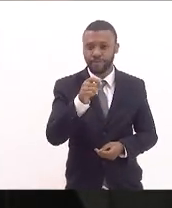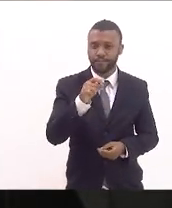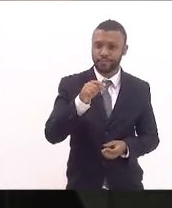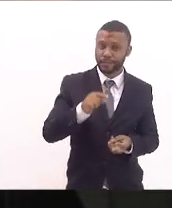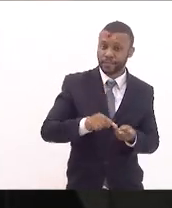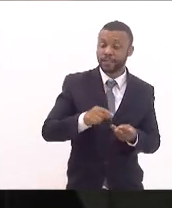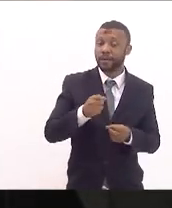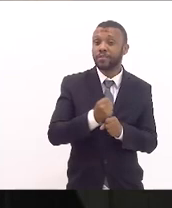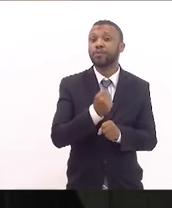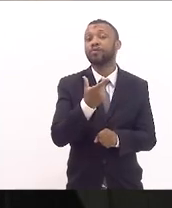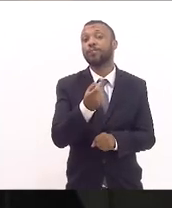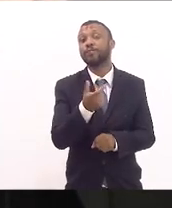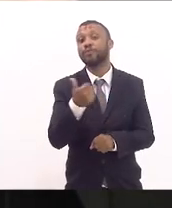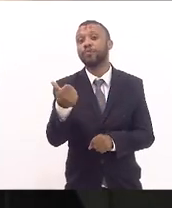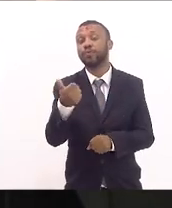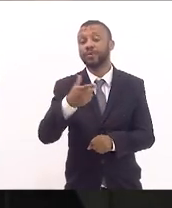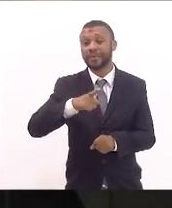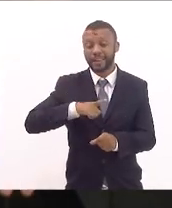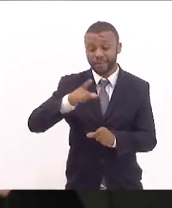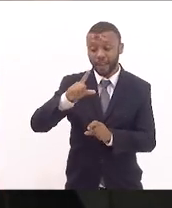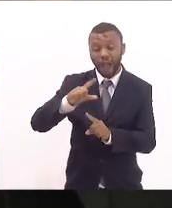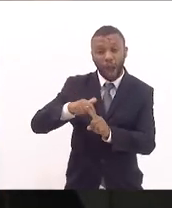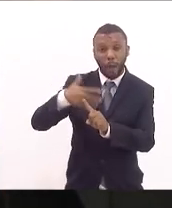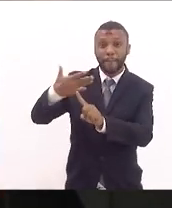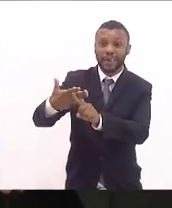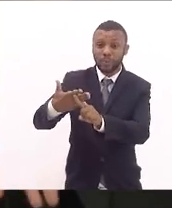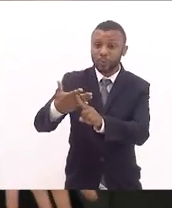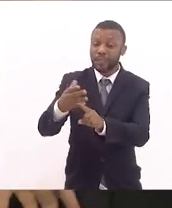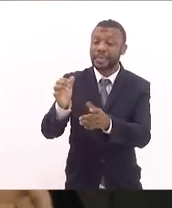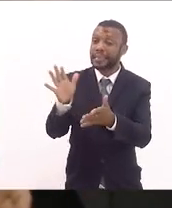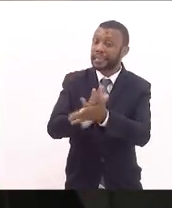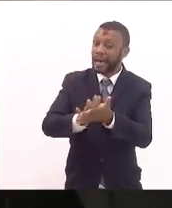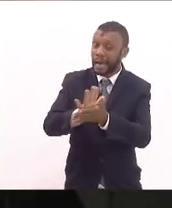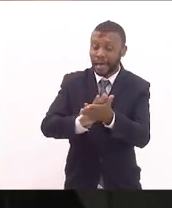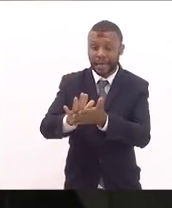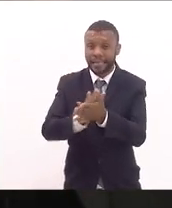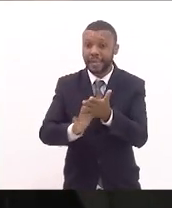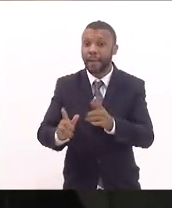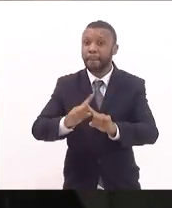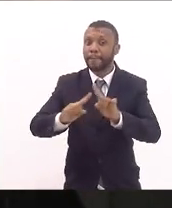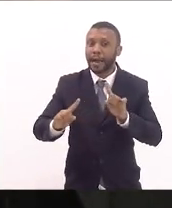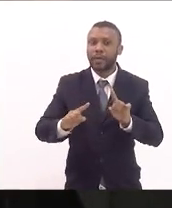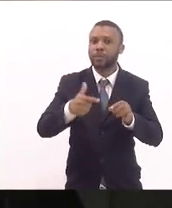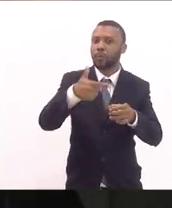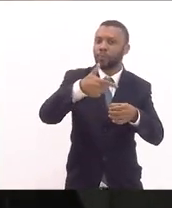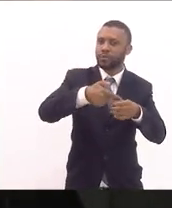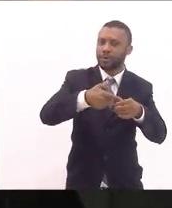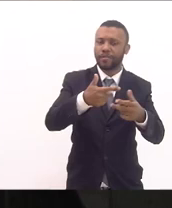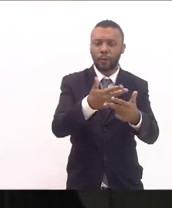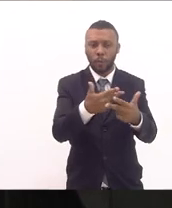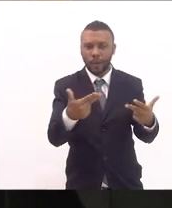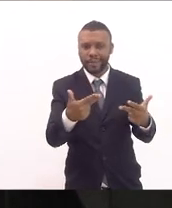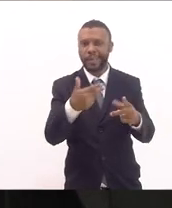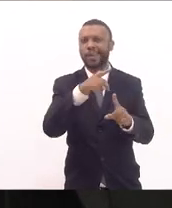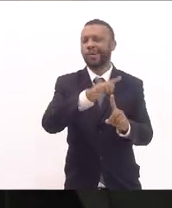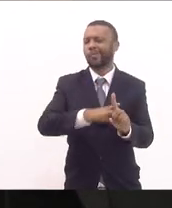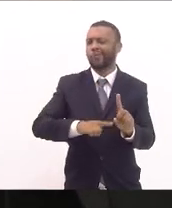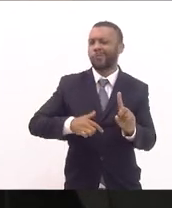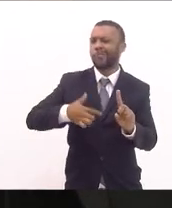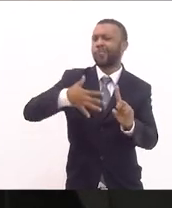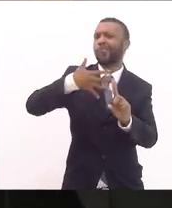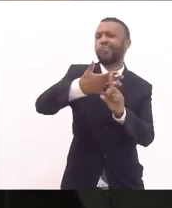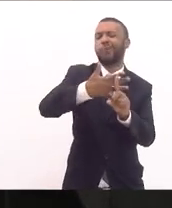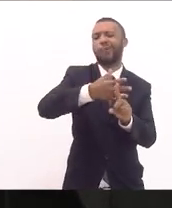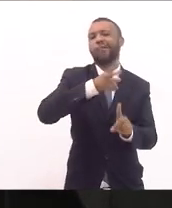de reajuste mas os combustíveis não param de subir e